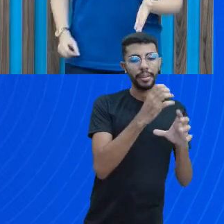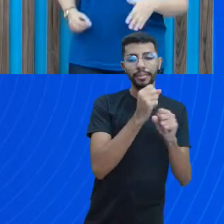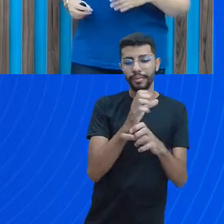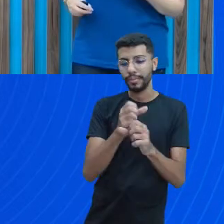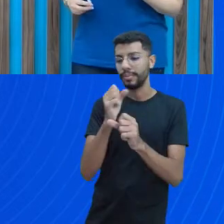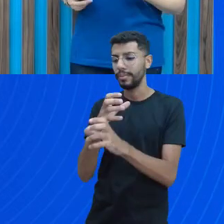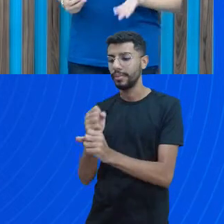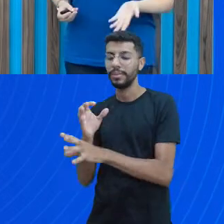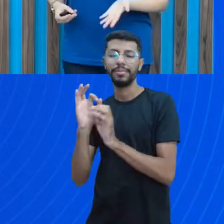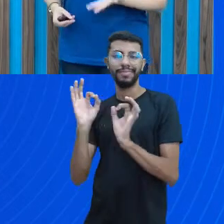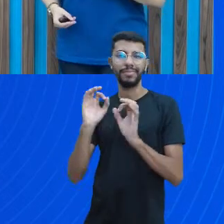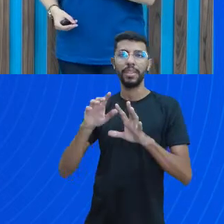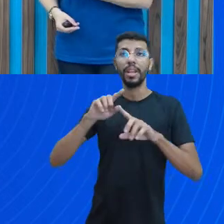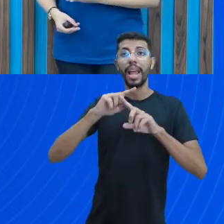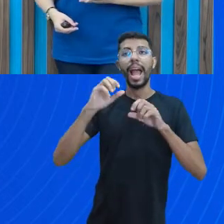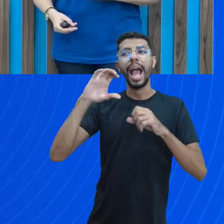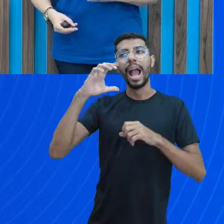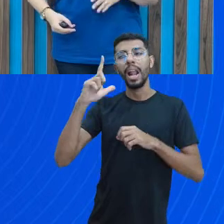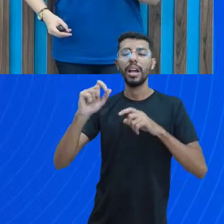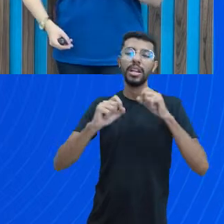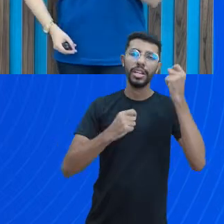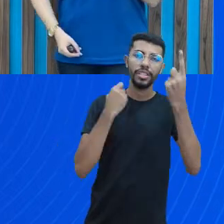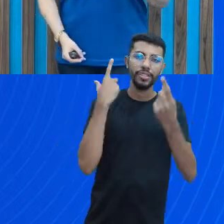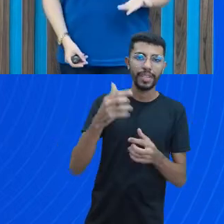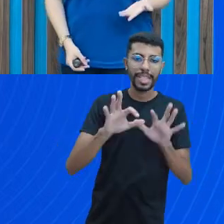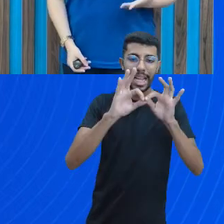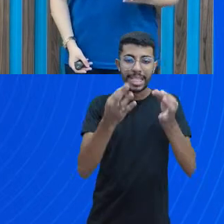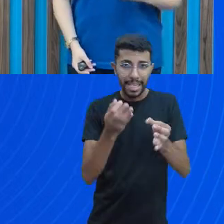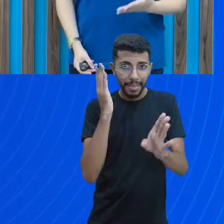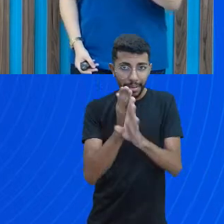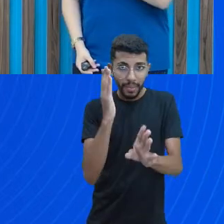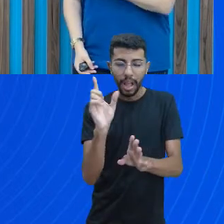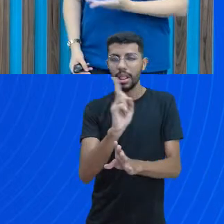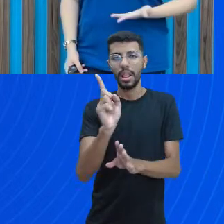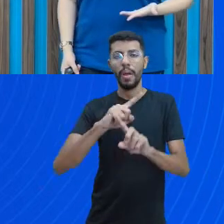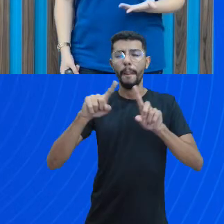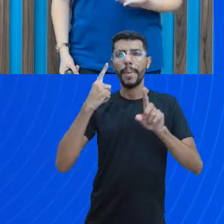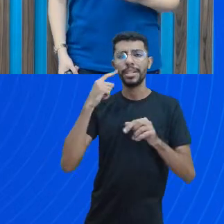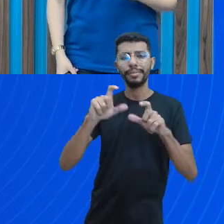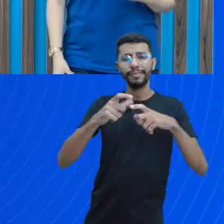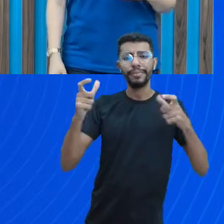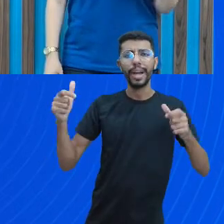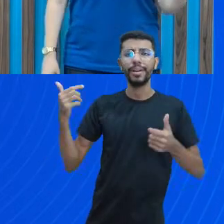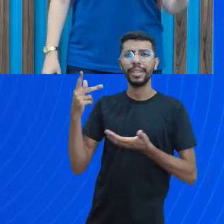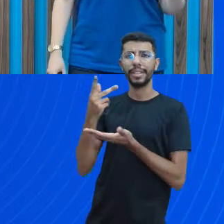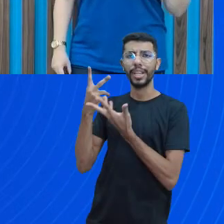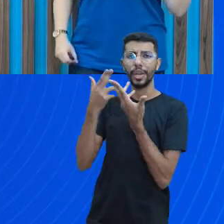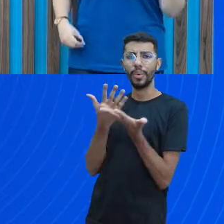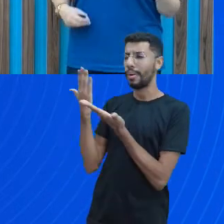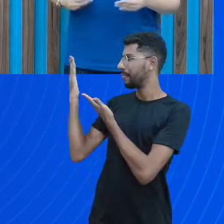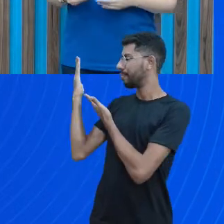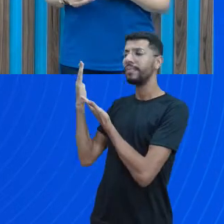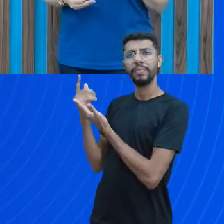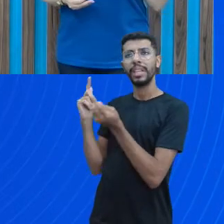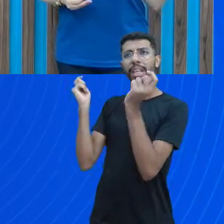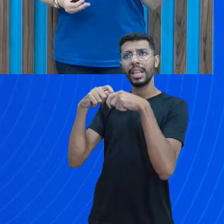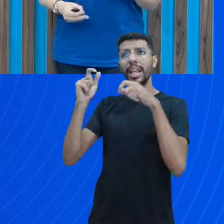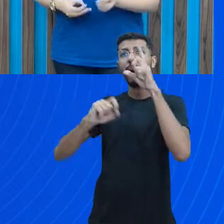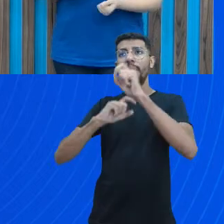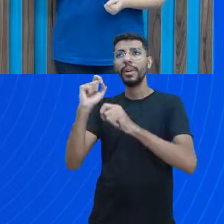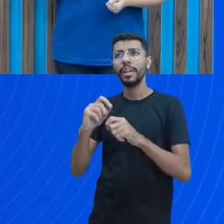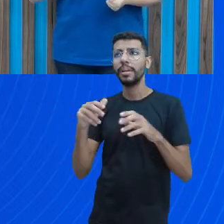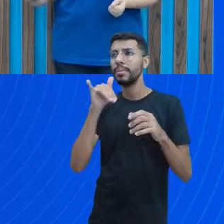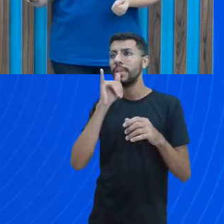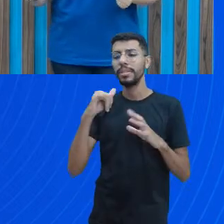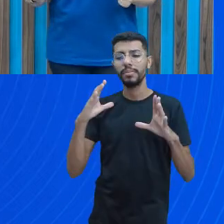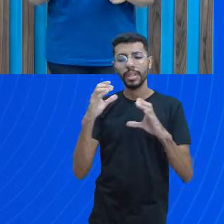às vezes não fica tão simples da gente verificar, mas na maioria dos problemas, como esse, por exemplo, a gente poderia ter calculado